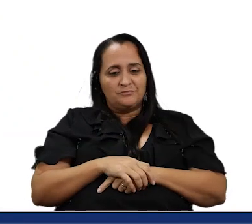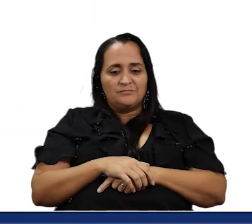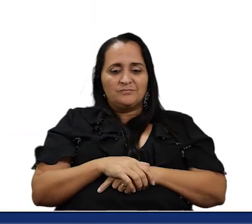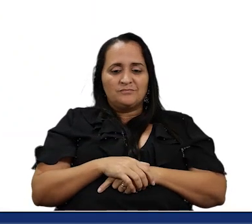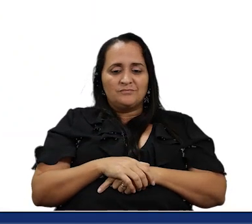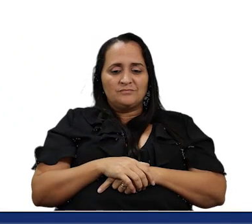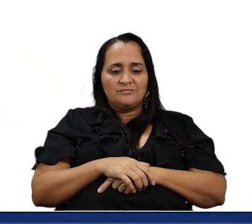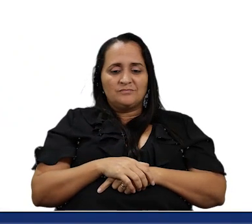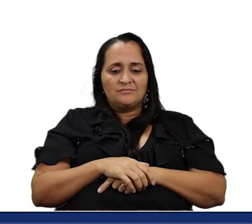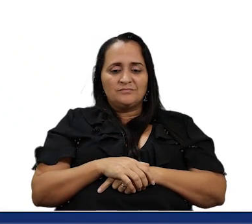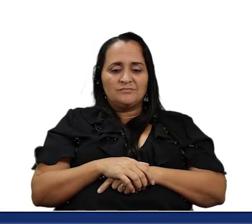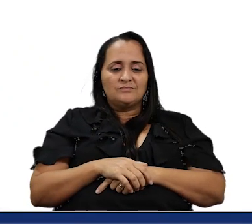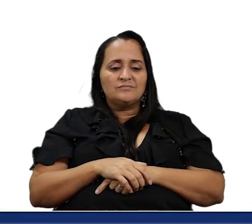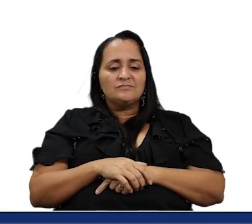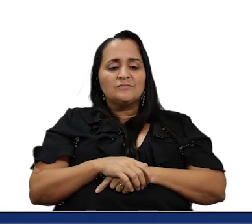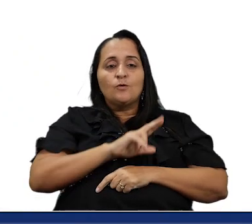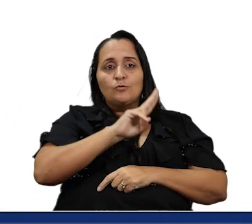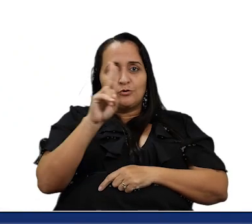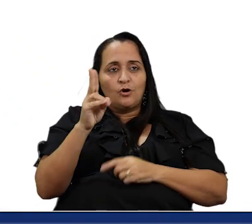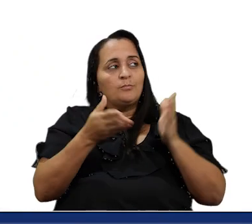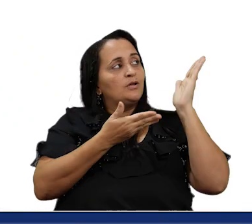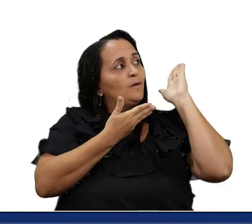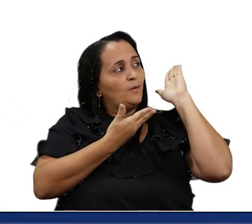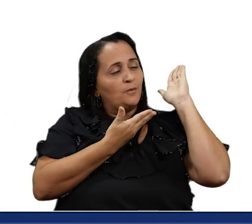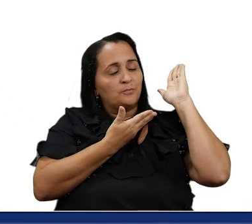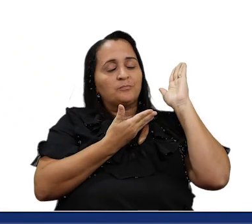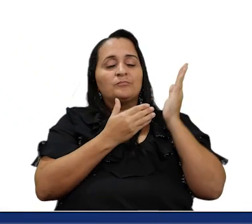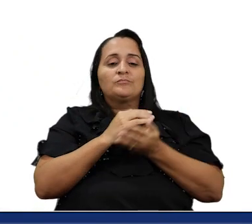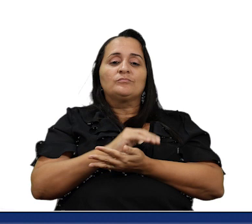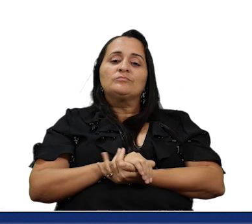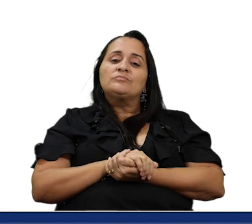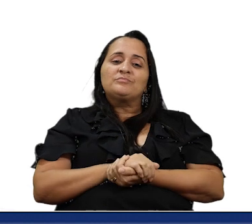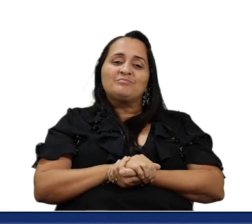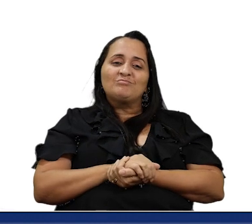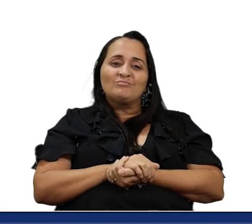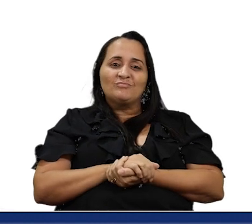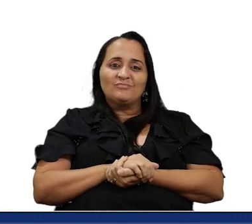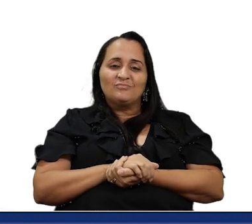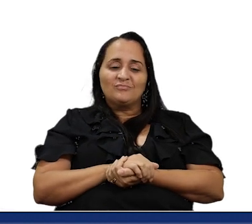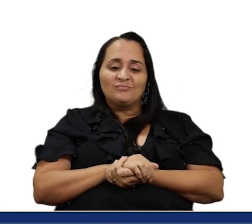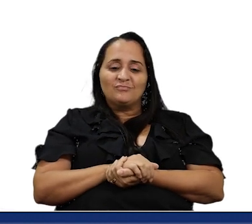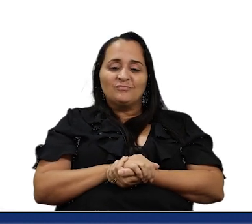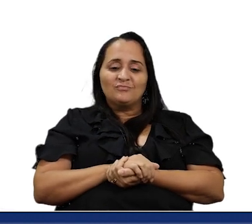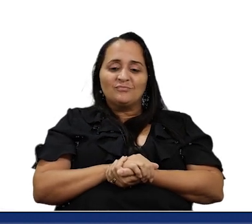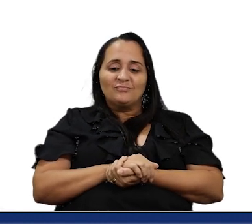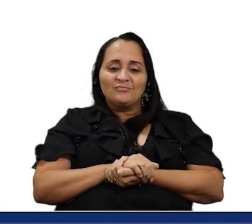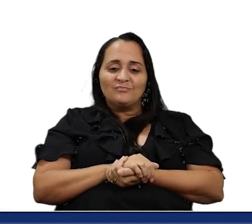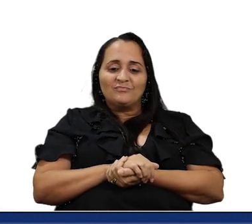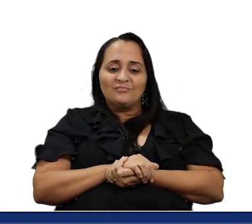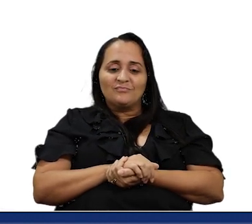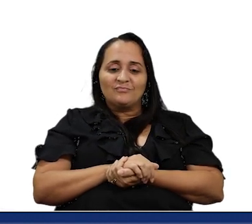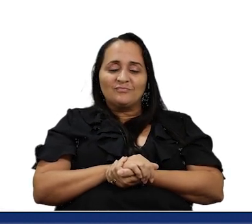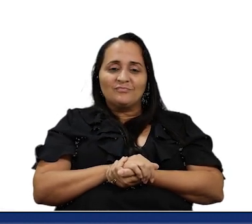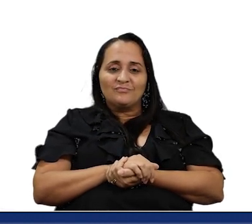Orlando Tapajós, Irmãos Macedo, Milton Moura, Riachão e Moraes Moreira. Então, esses são os